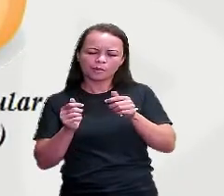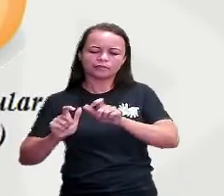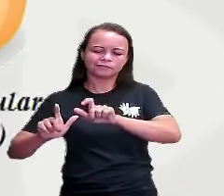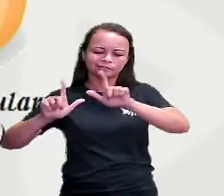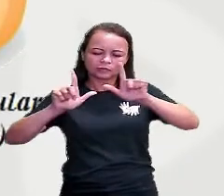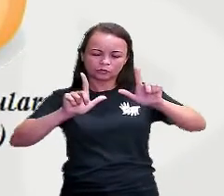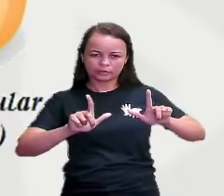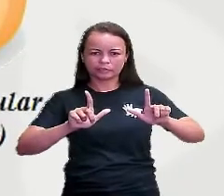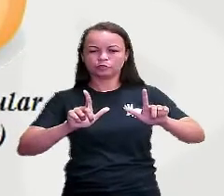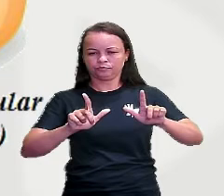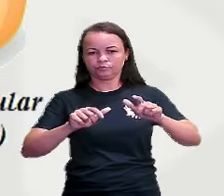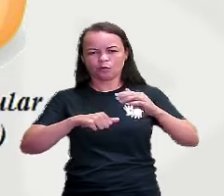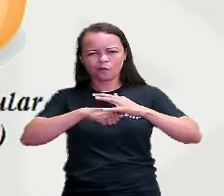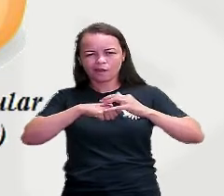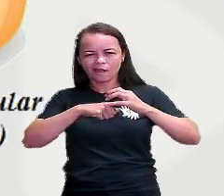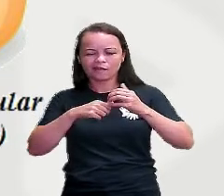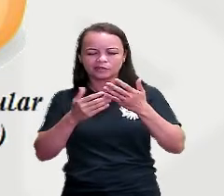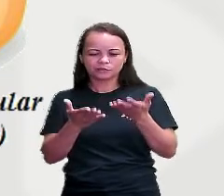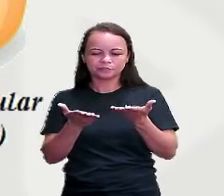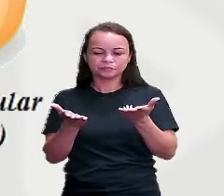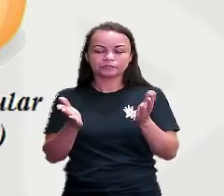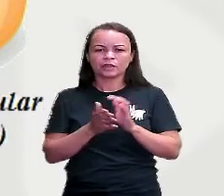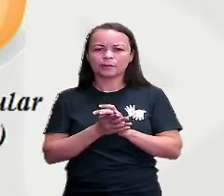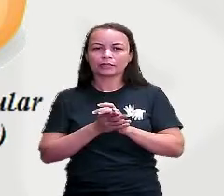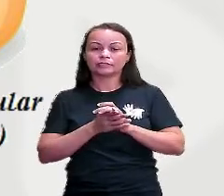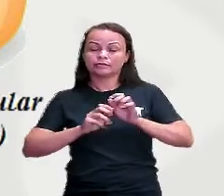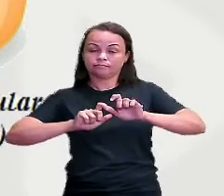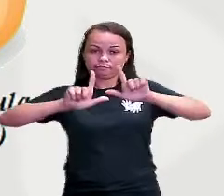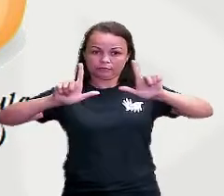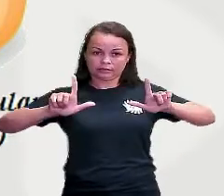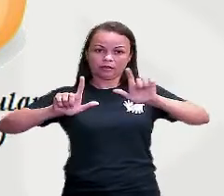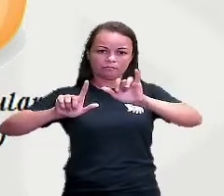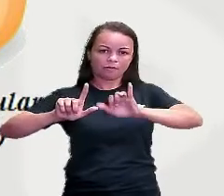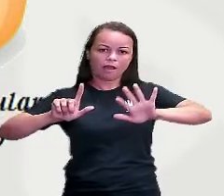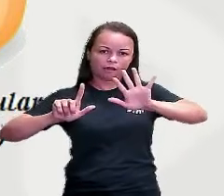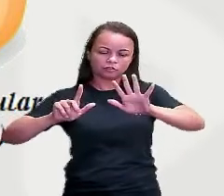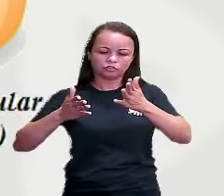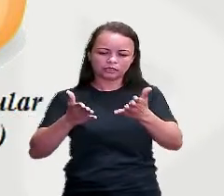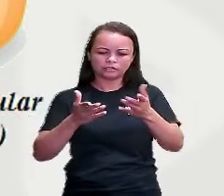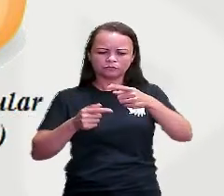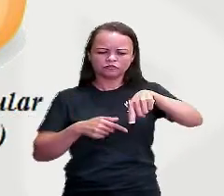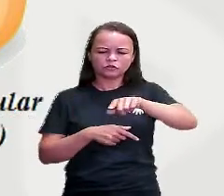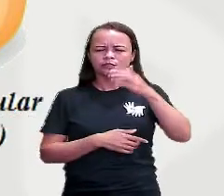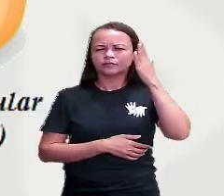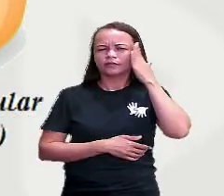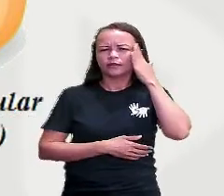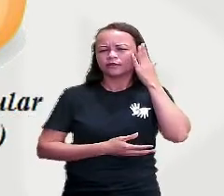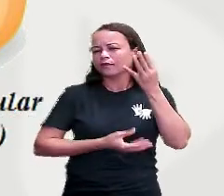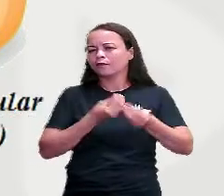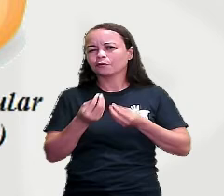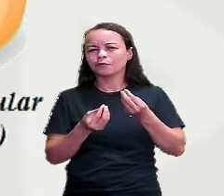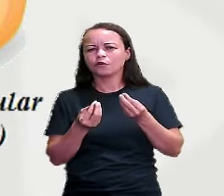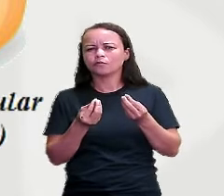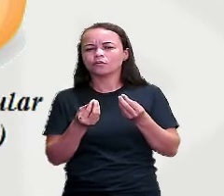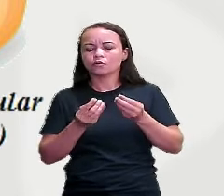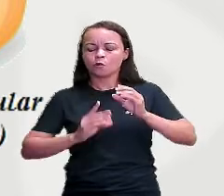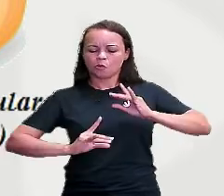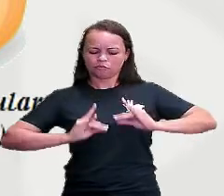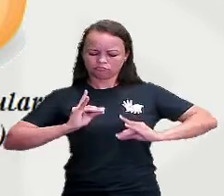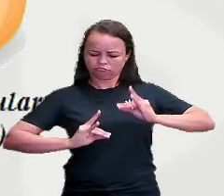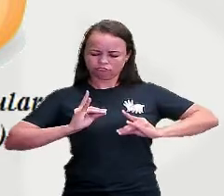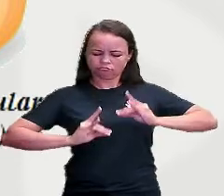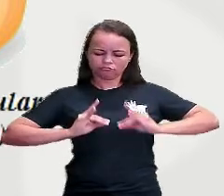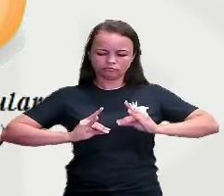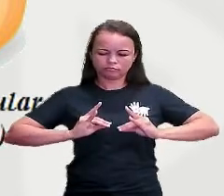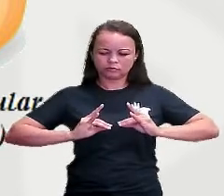imagem. Eu vou tentar, a partir desse recorte, a partir dessa imagem, vocês entenderem mais ou menos como é essa ideia. Como é que os hormônios eles